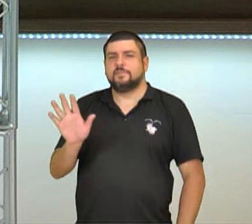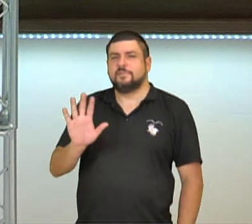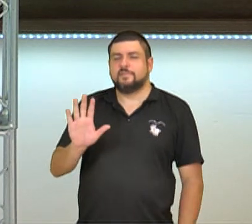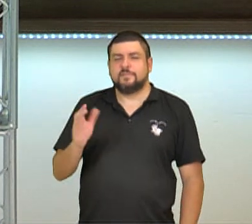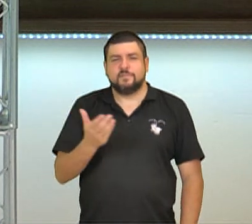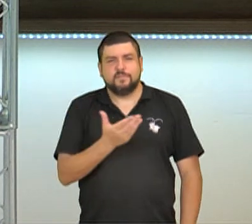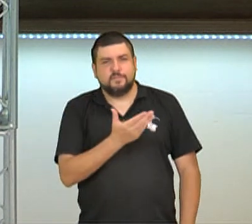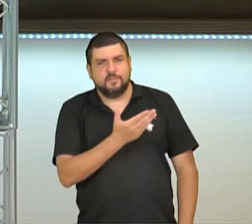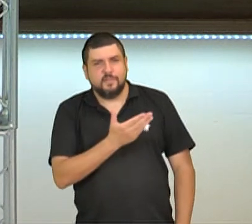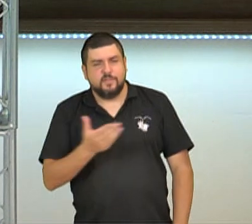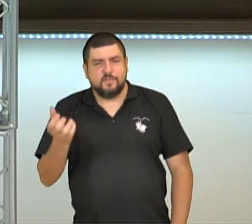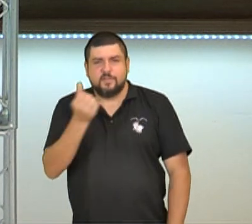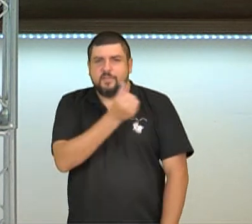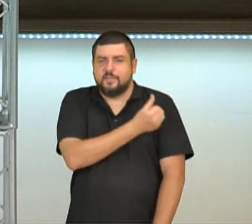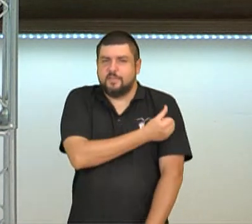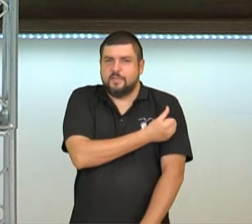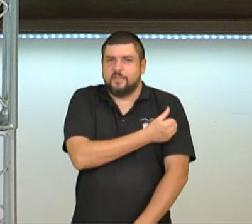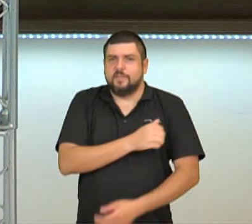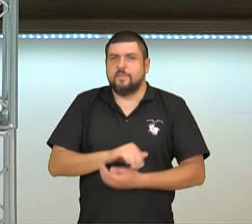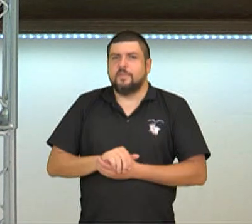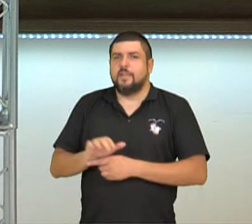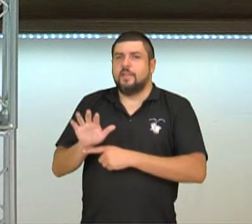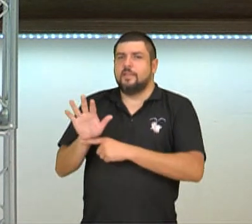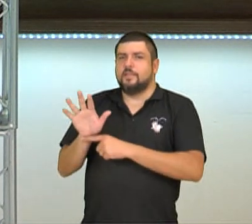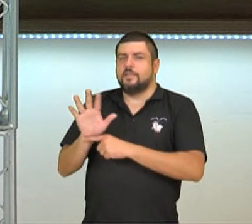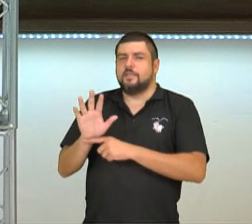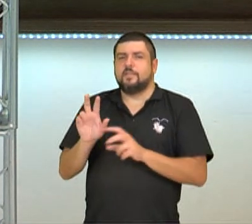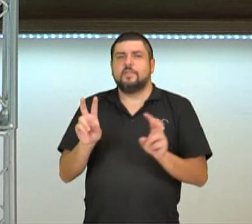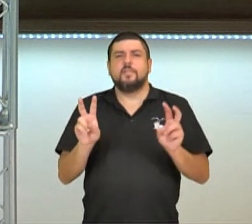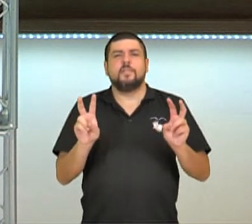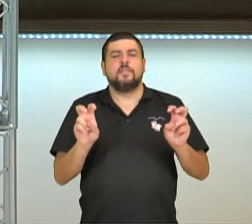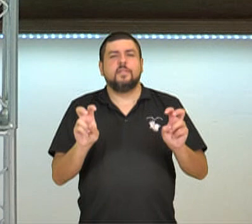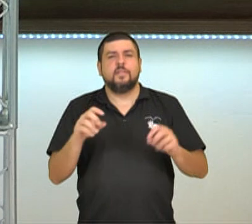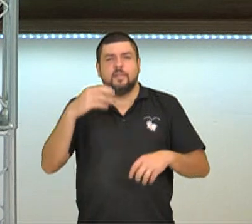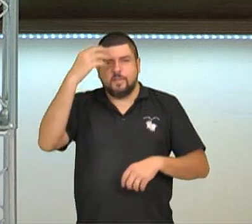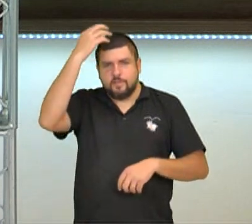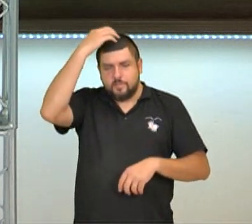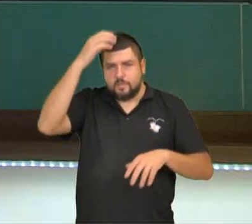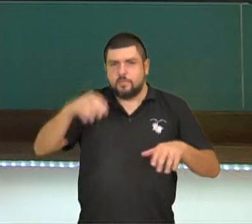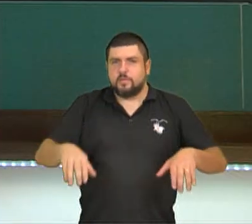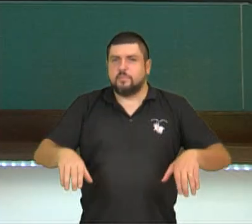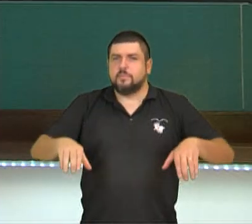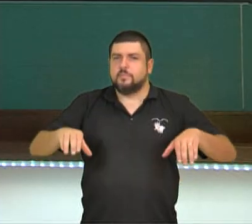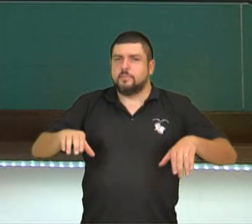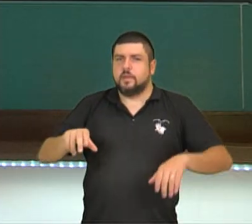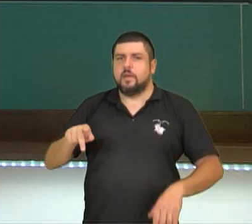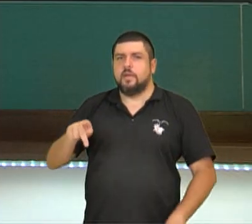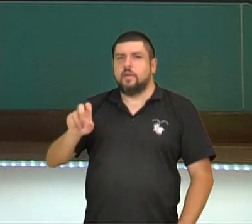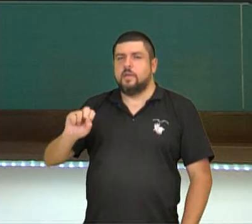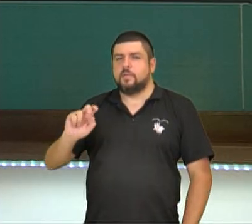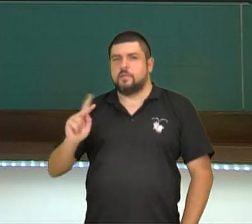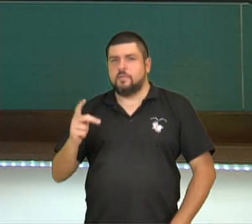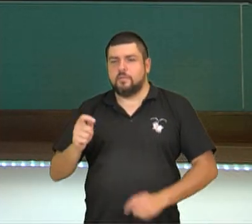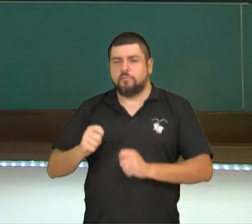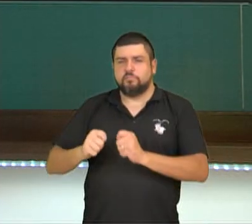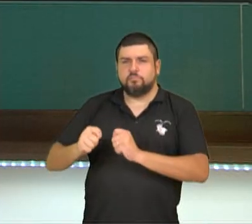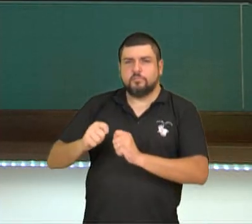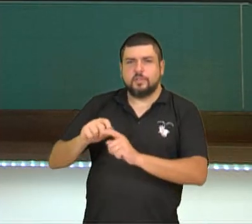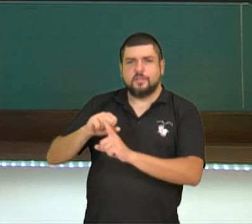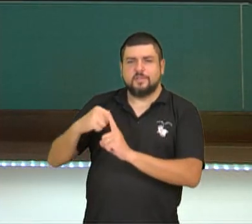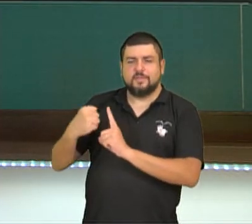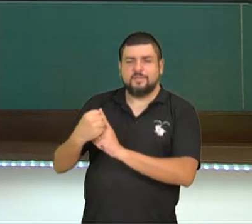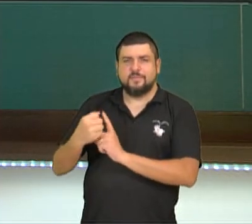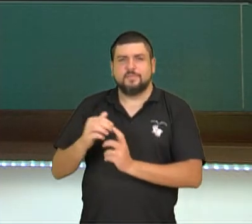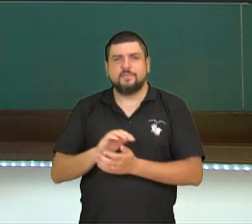Olá, estudantes do sexto ano! Neste vídeo vamos falar sobre Reino de Kush, economia e sociedade. Bora